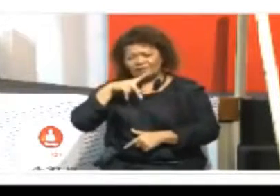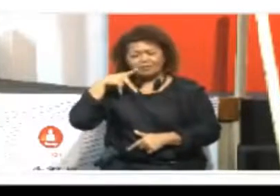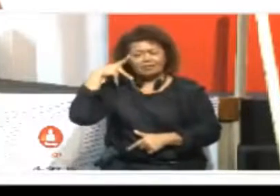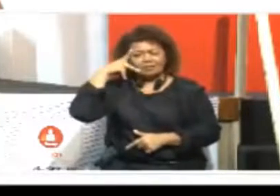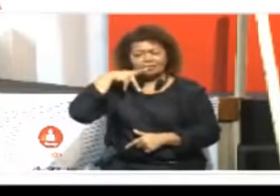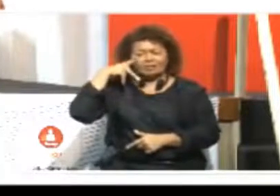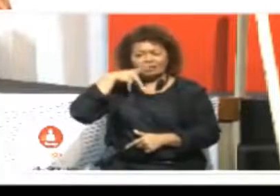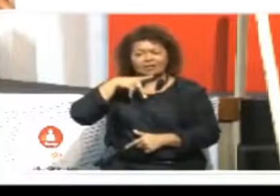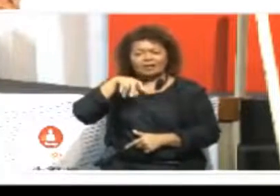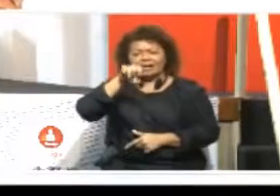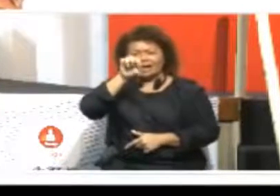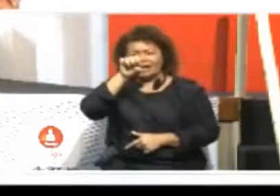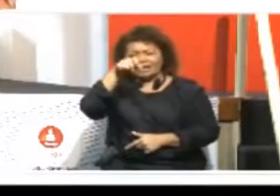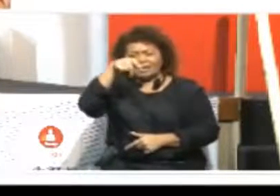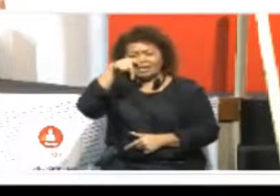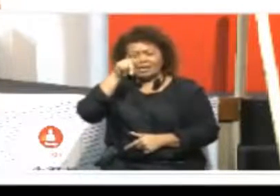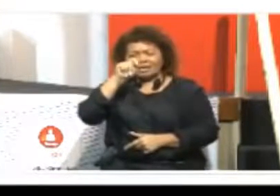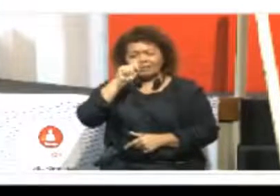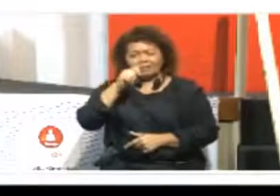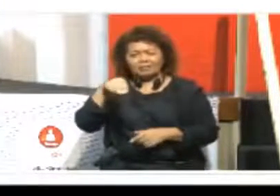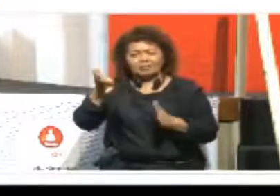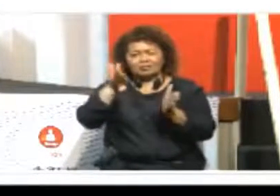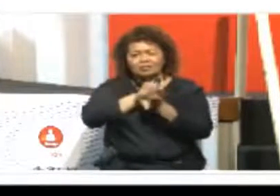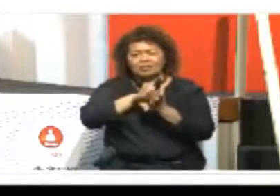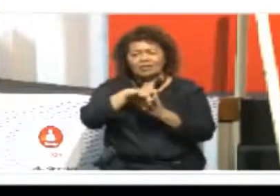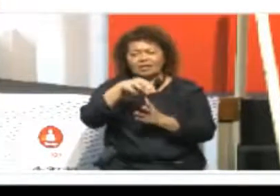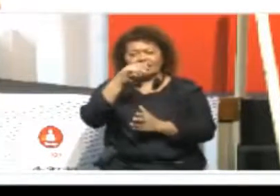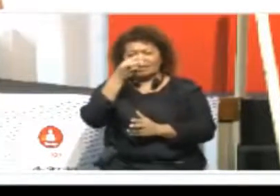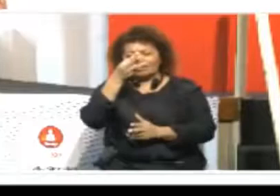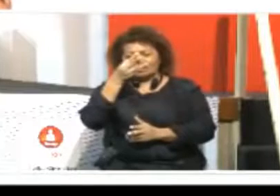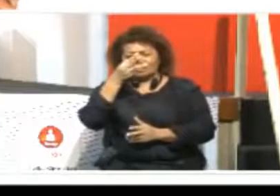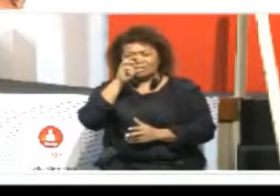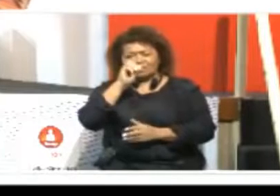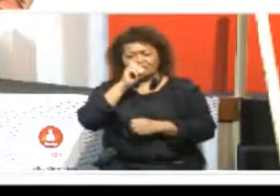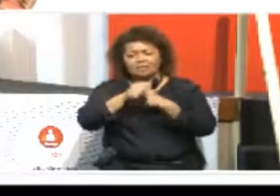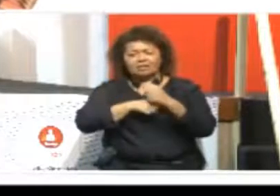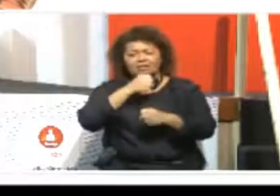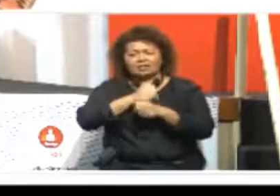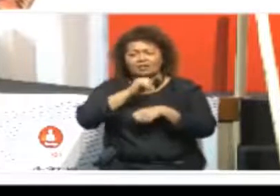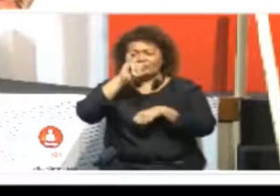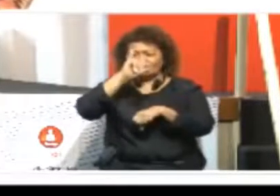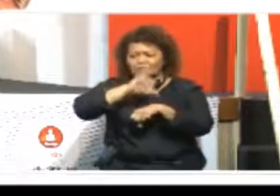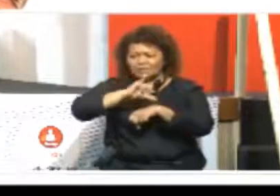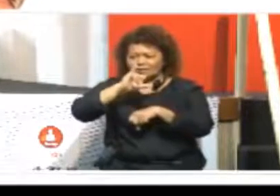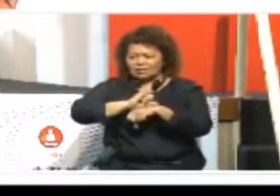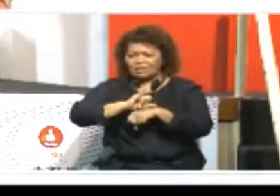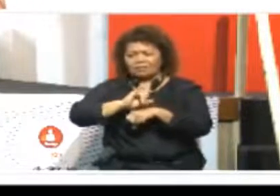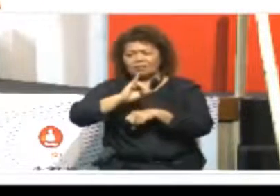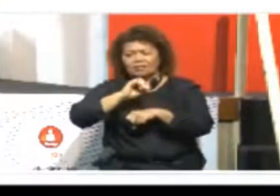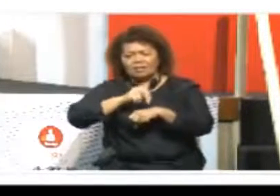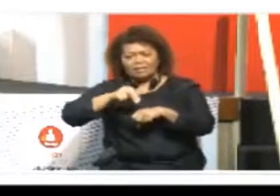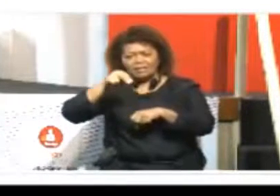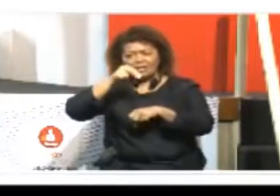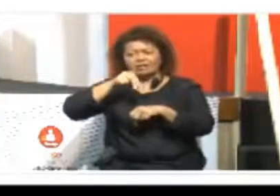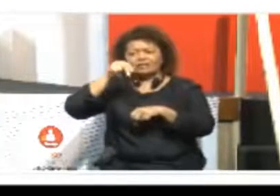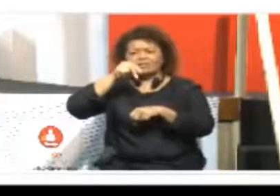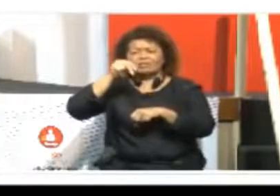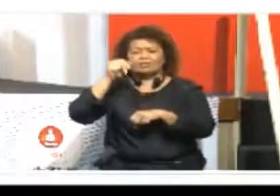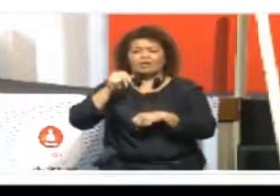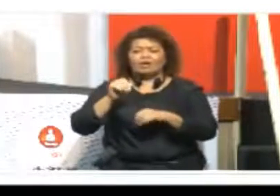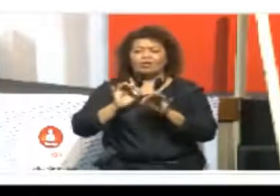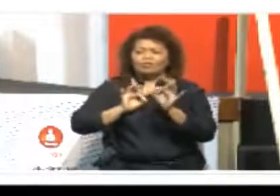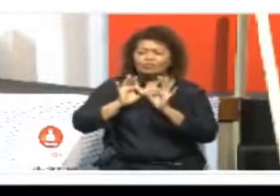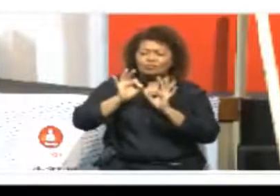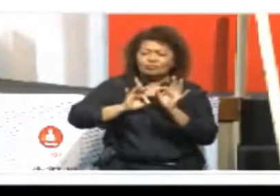chega aos 30 anos como um centro de importância nacional de formação de quadros, construção e disseminação